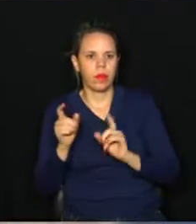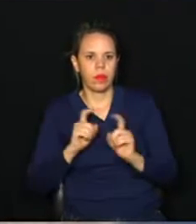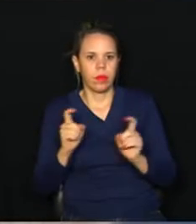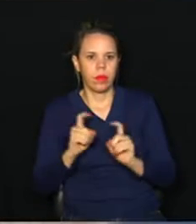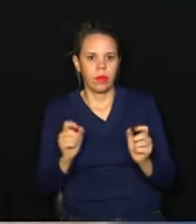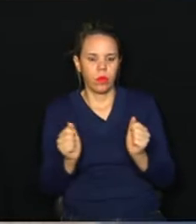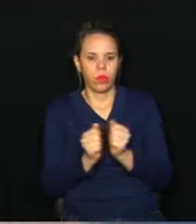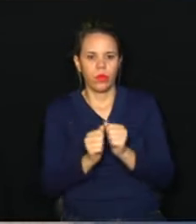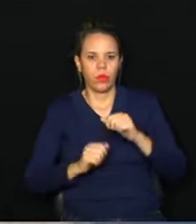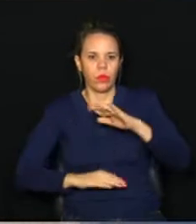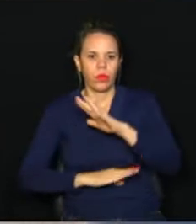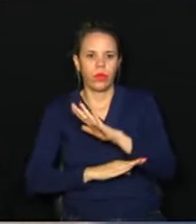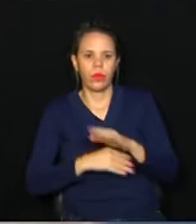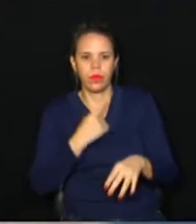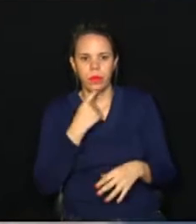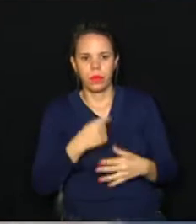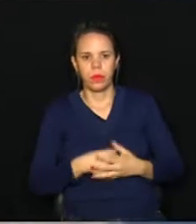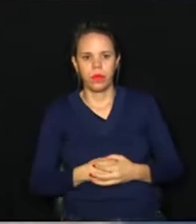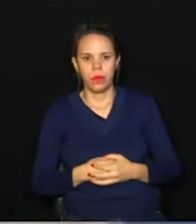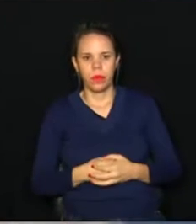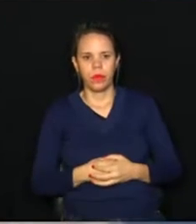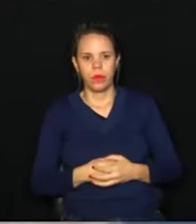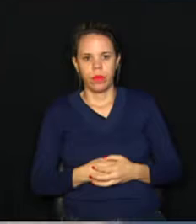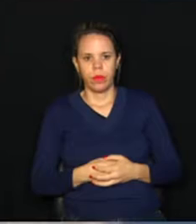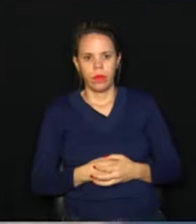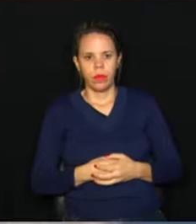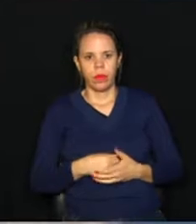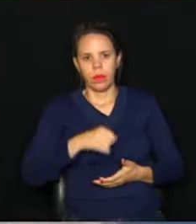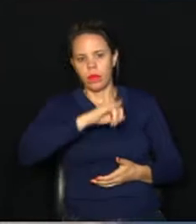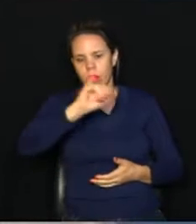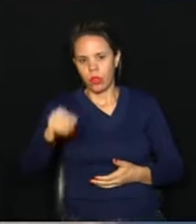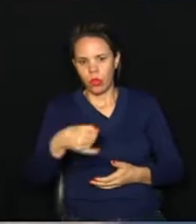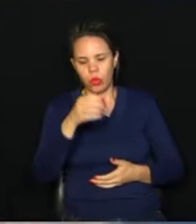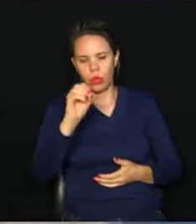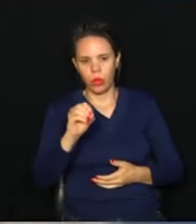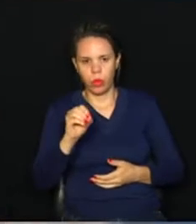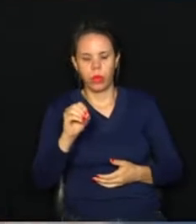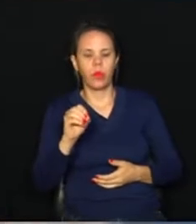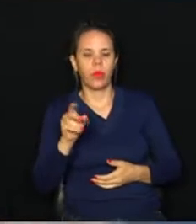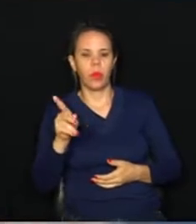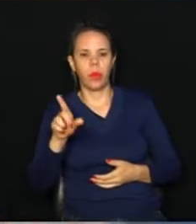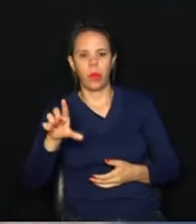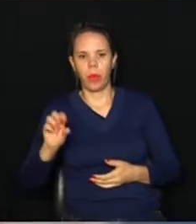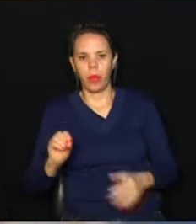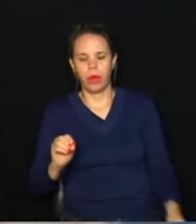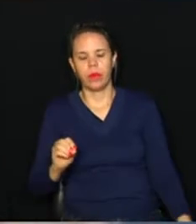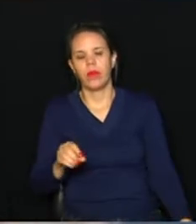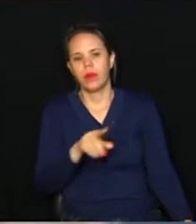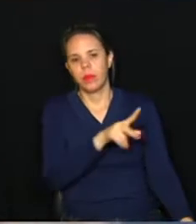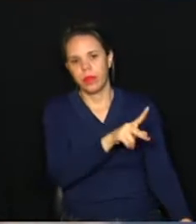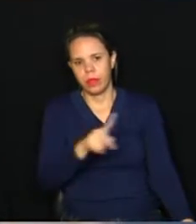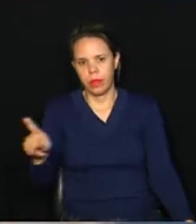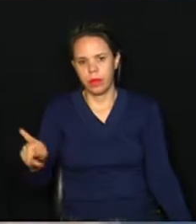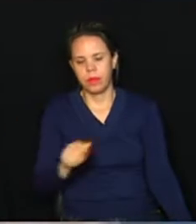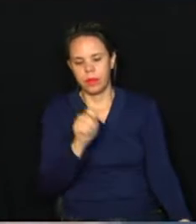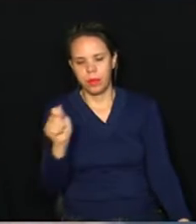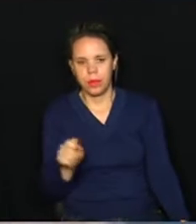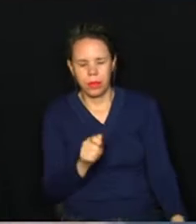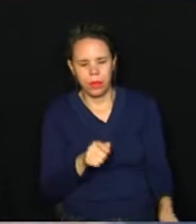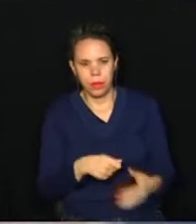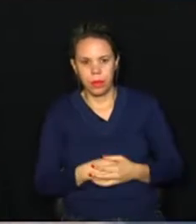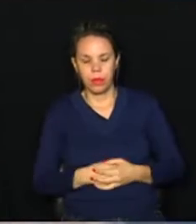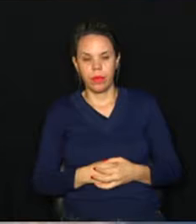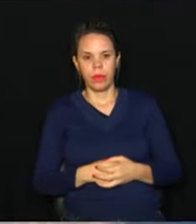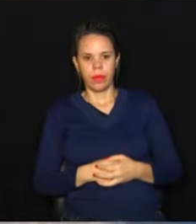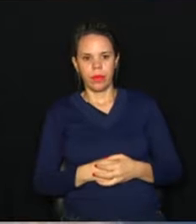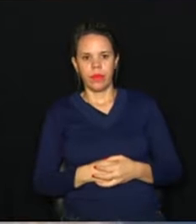Câmara Municipal de Campinas, na pessoa do João Paulo Feijão Teixeira, que é o presidente da associação. Nós